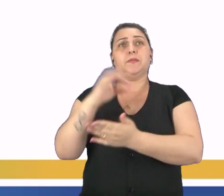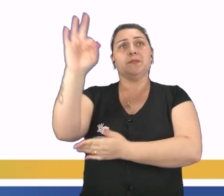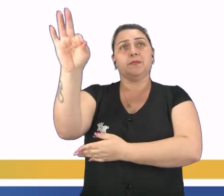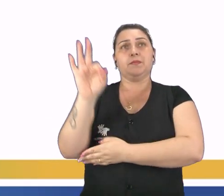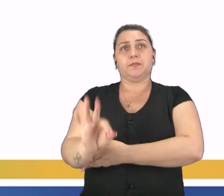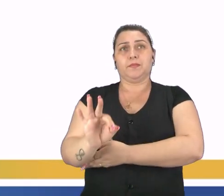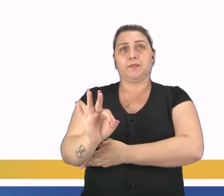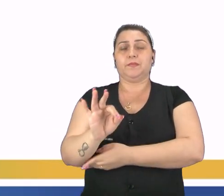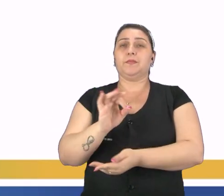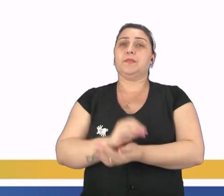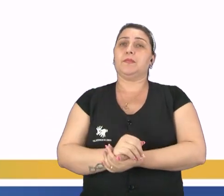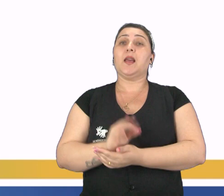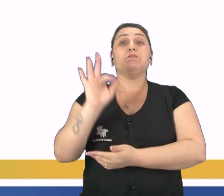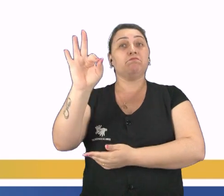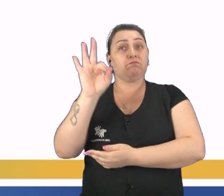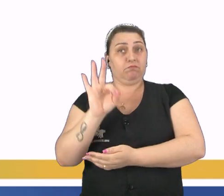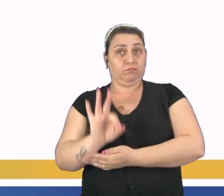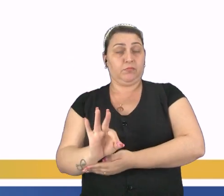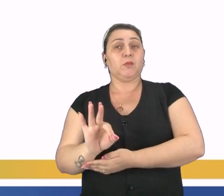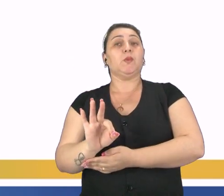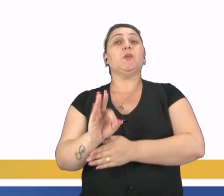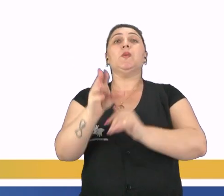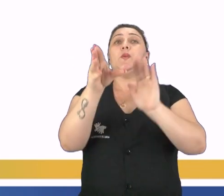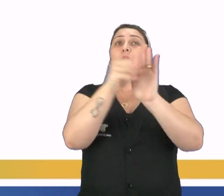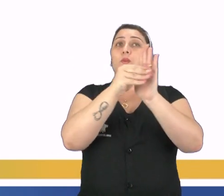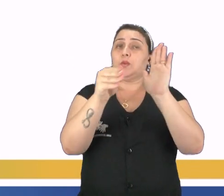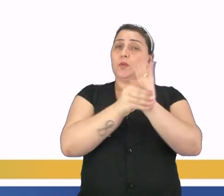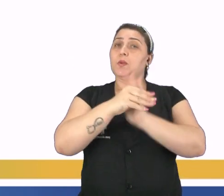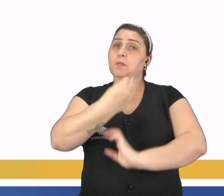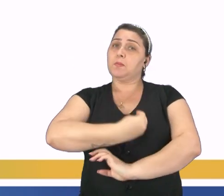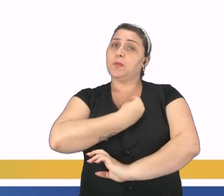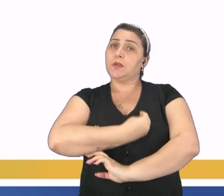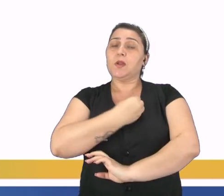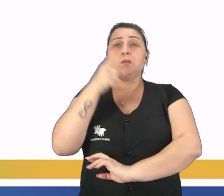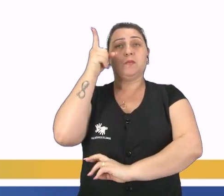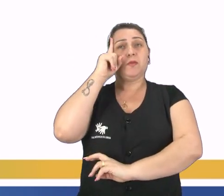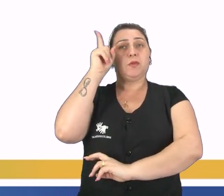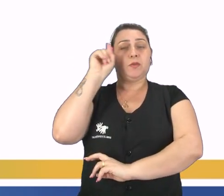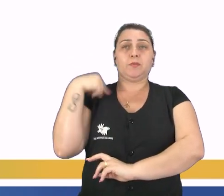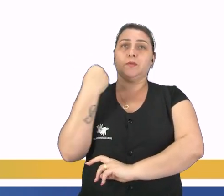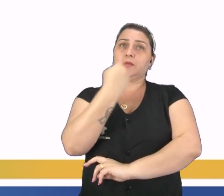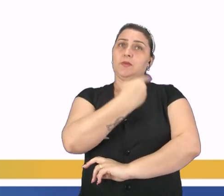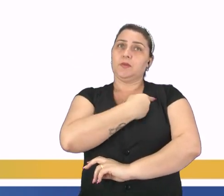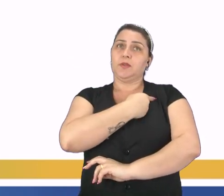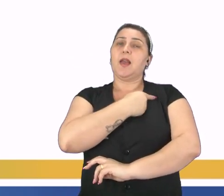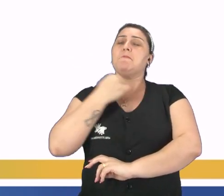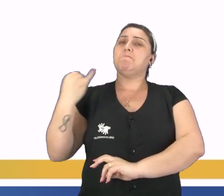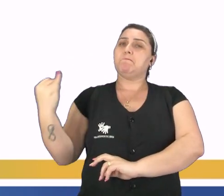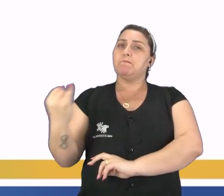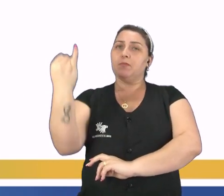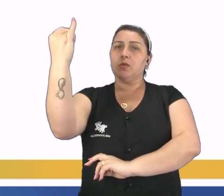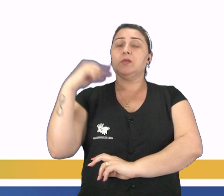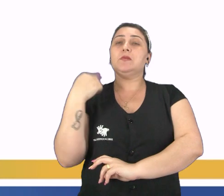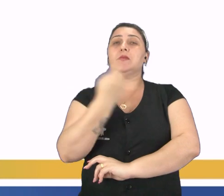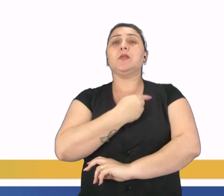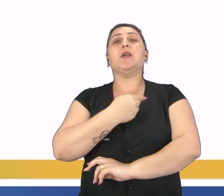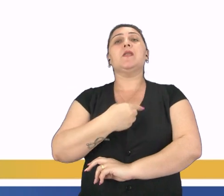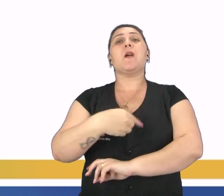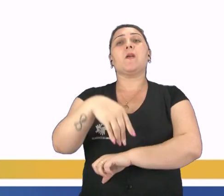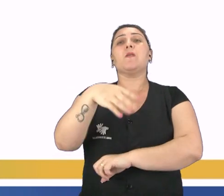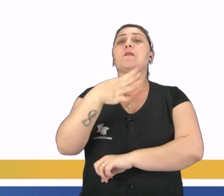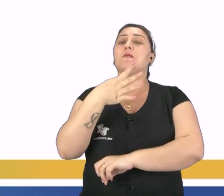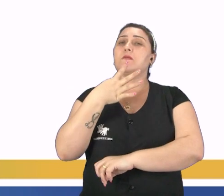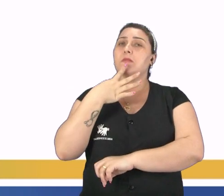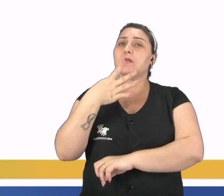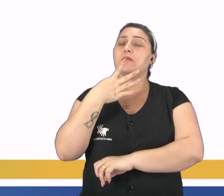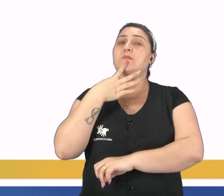porcentagem? Bom, a porcentagem ela é um conteúdo que ela está presente no nosso cotidiano, então é extremamente importante que nós conhecemos